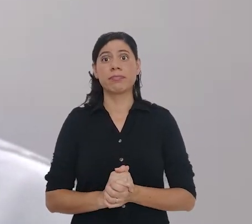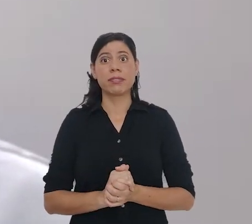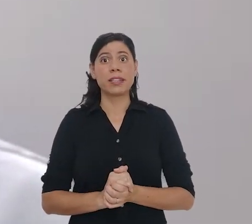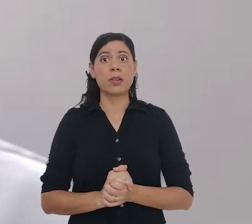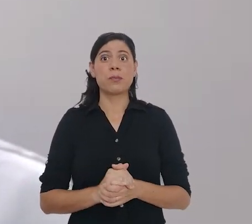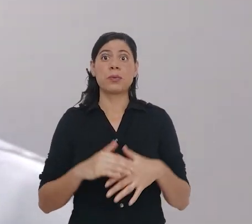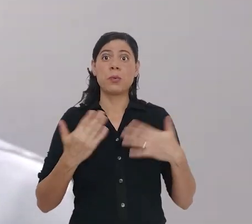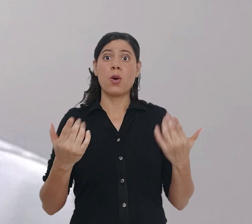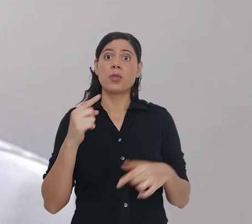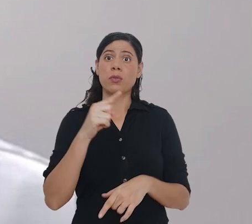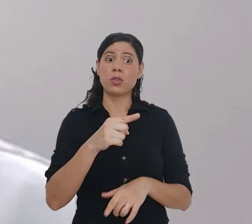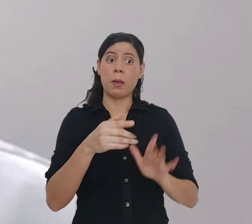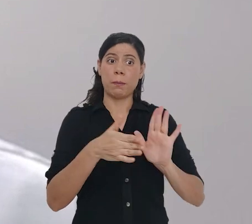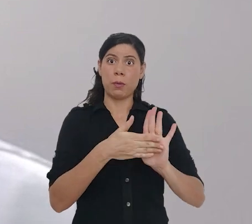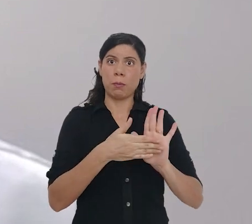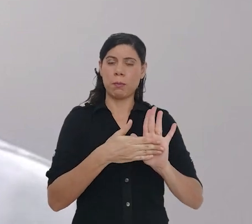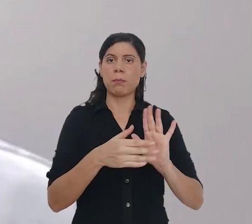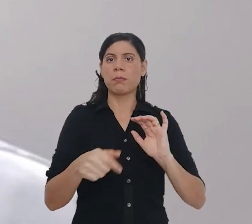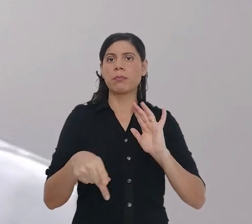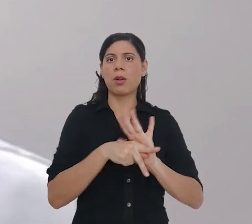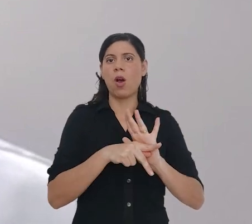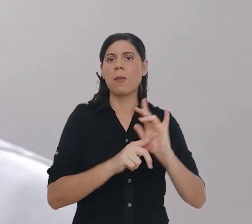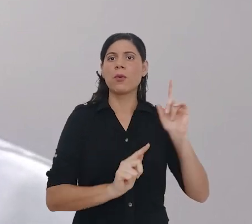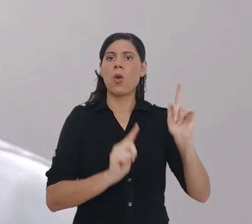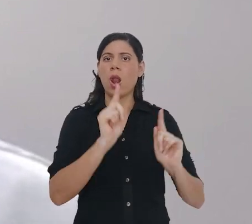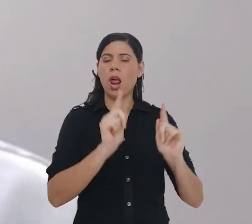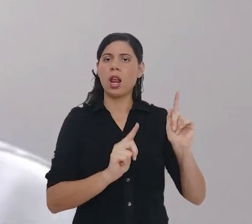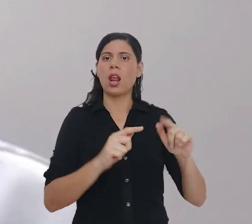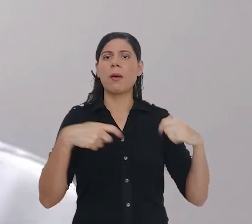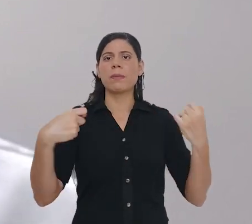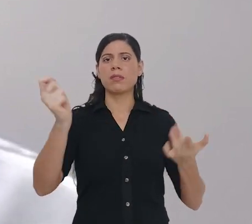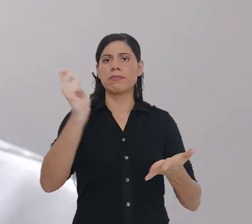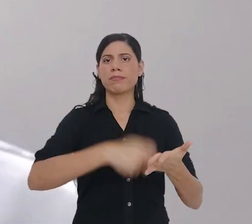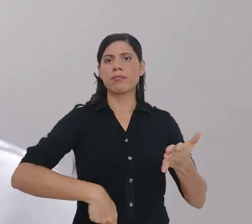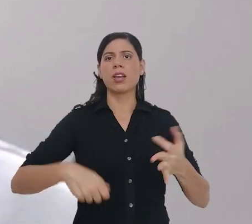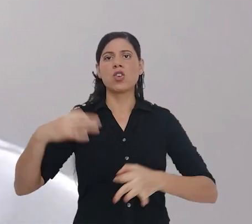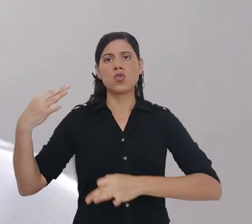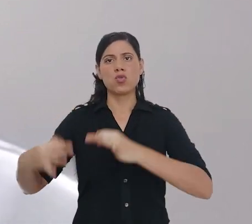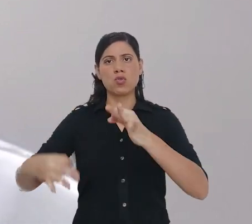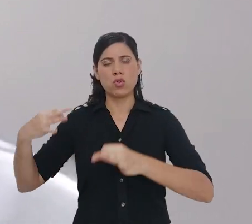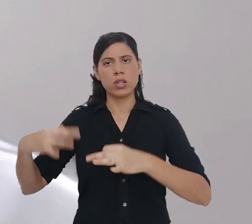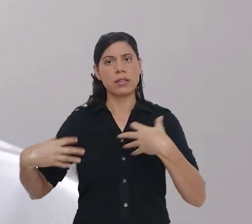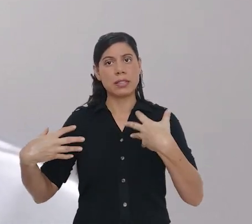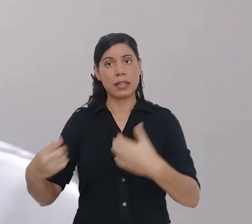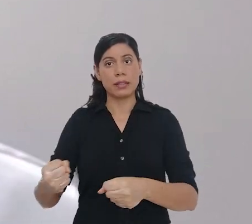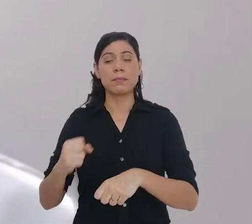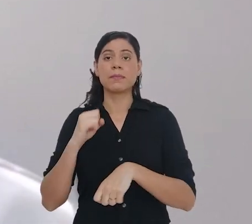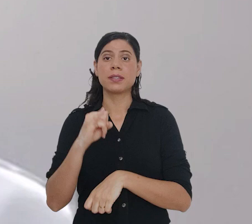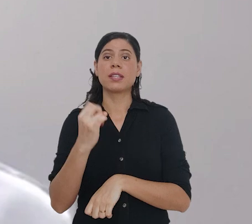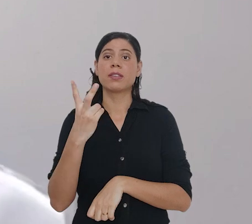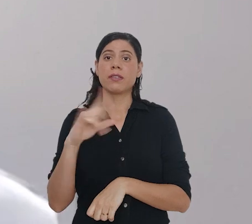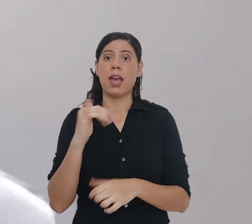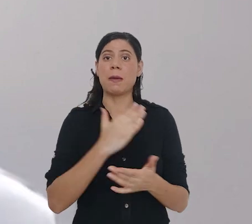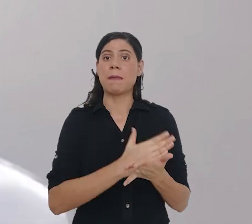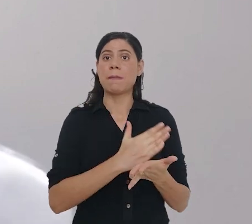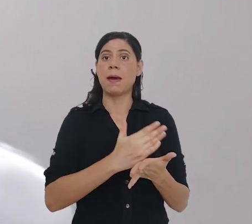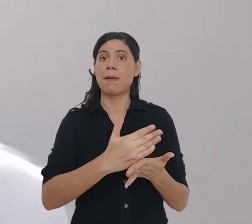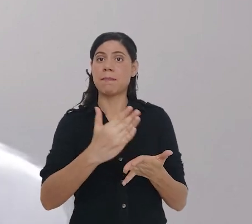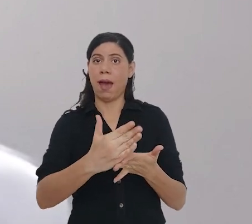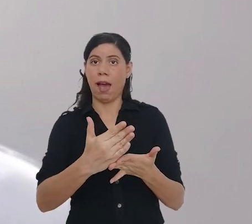faz uma proposta num leilão, ela tem que ser homologada pelo juiz, né? Então, se você vai fazer um